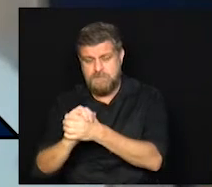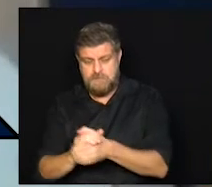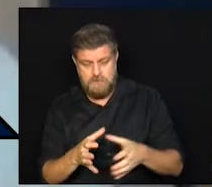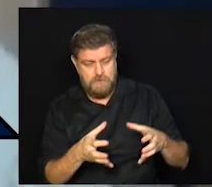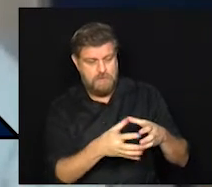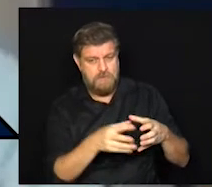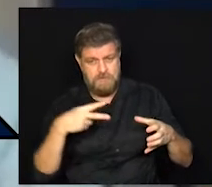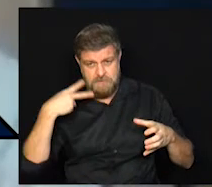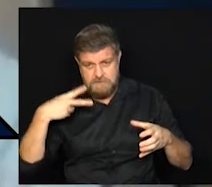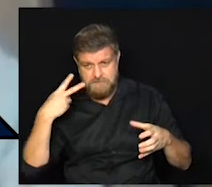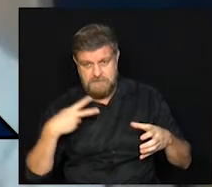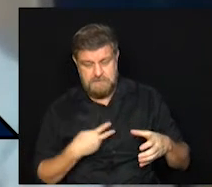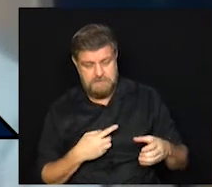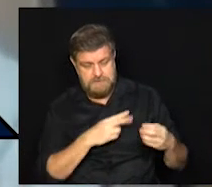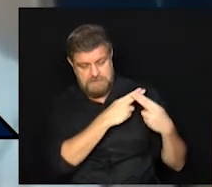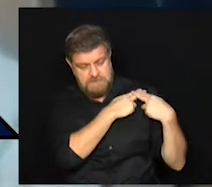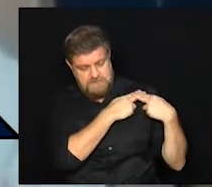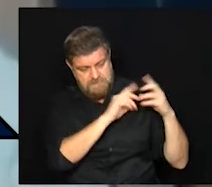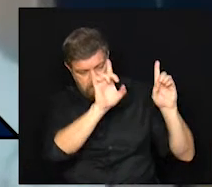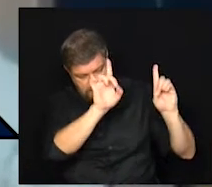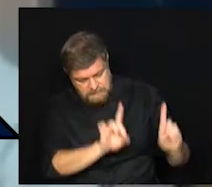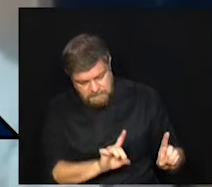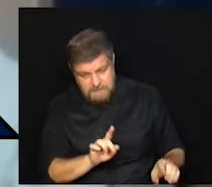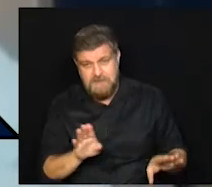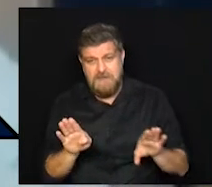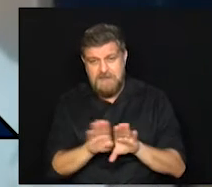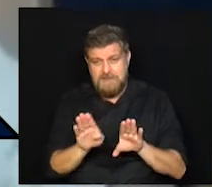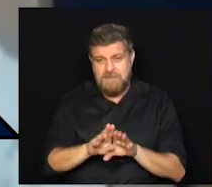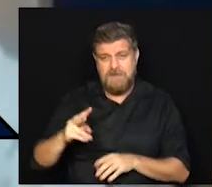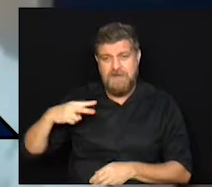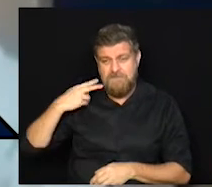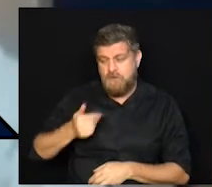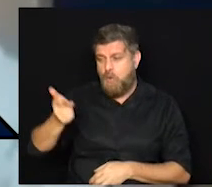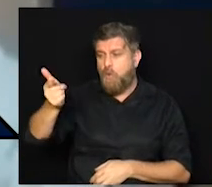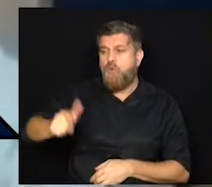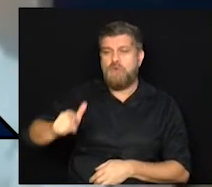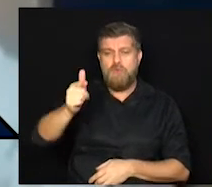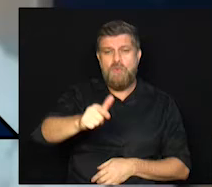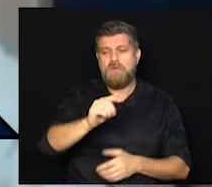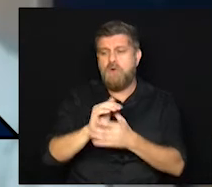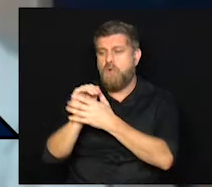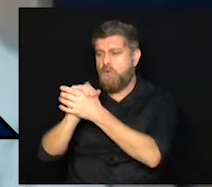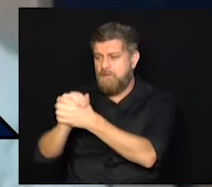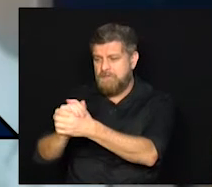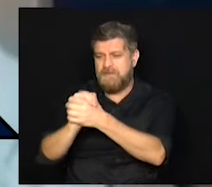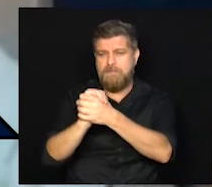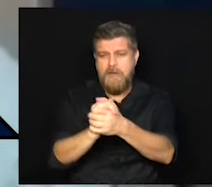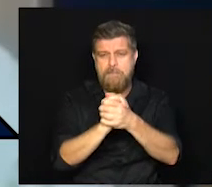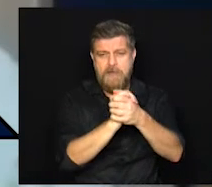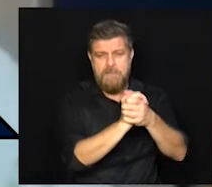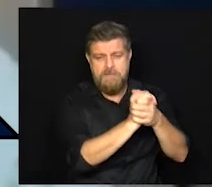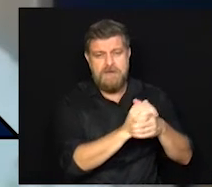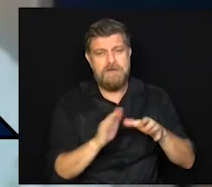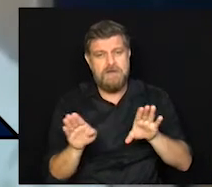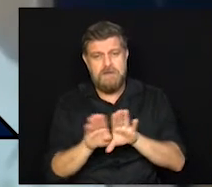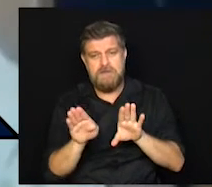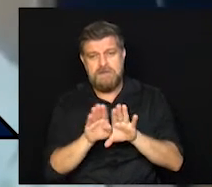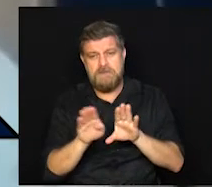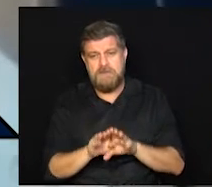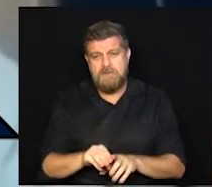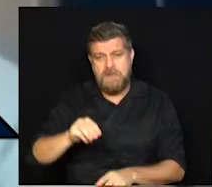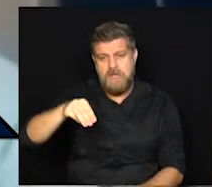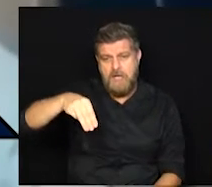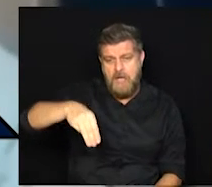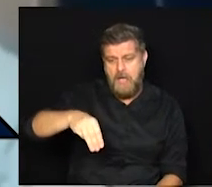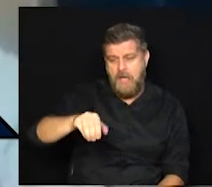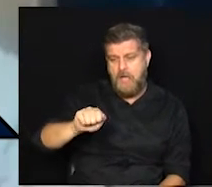comissão, como outros que já passaram por aqui. Quero, nessa oportunidade, cumprimentar a Malu,